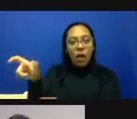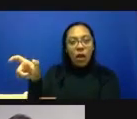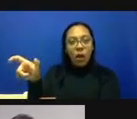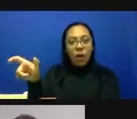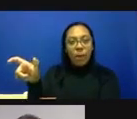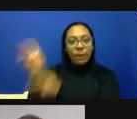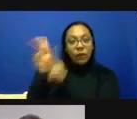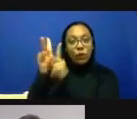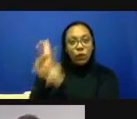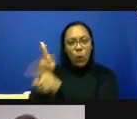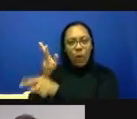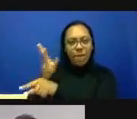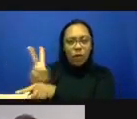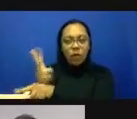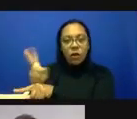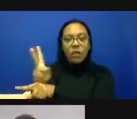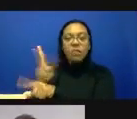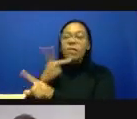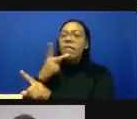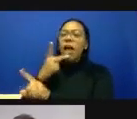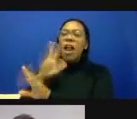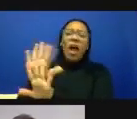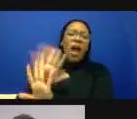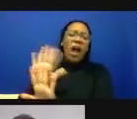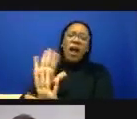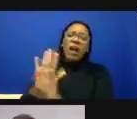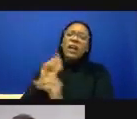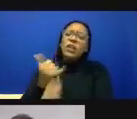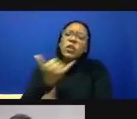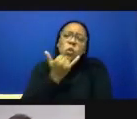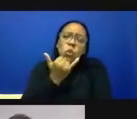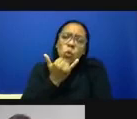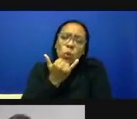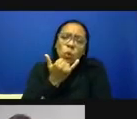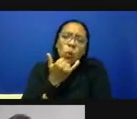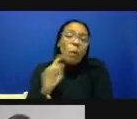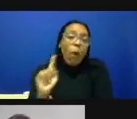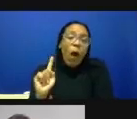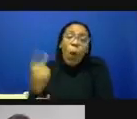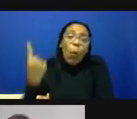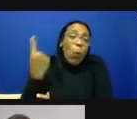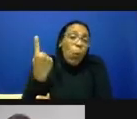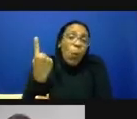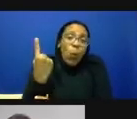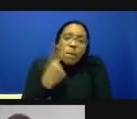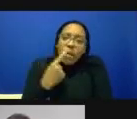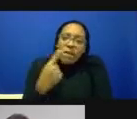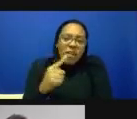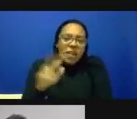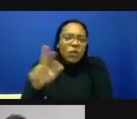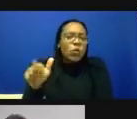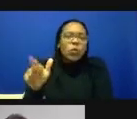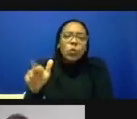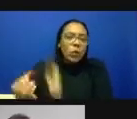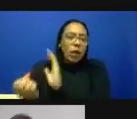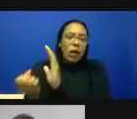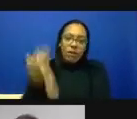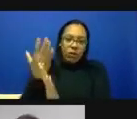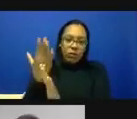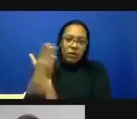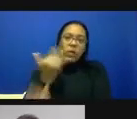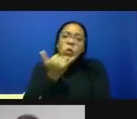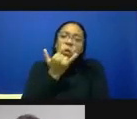de comportamento, ou ele diz que foi uma única vez, que estava alcoolizado, que perdeu o controle, que isso nunca mais vai se repetir,